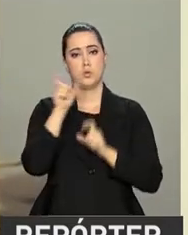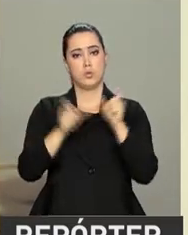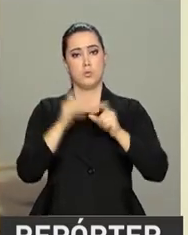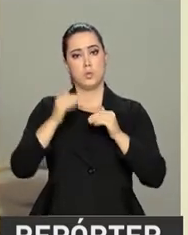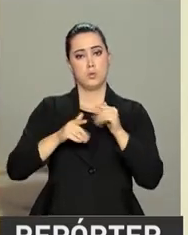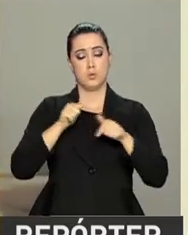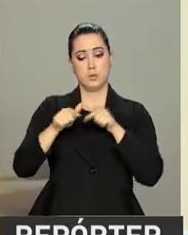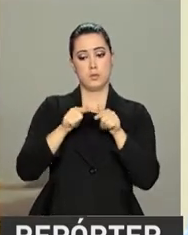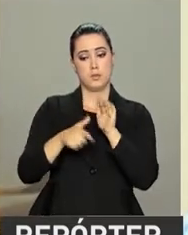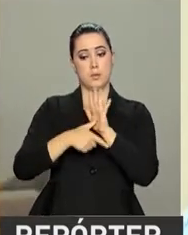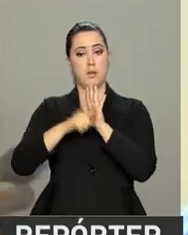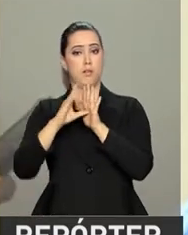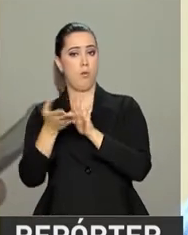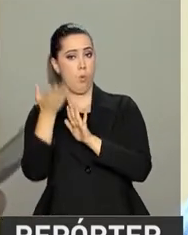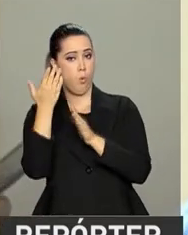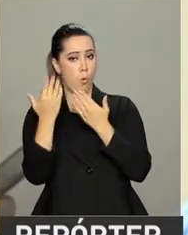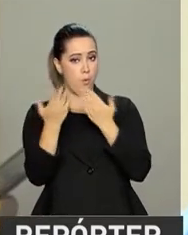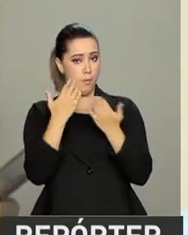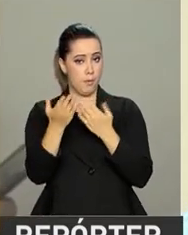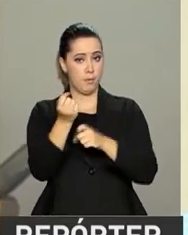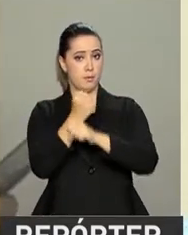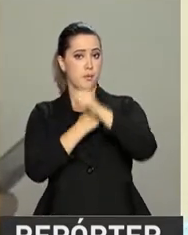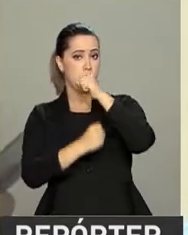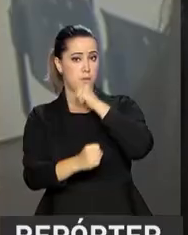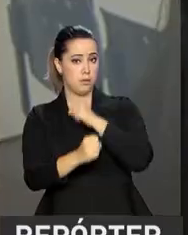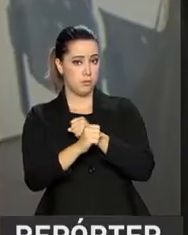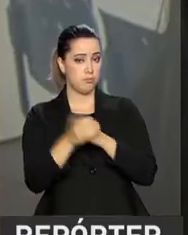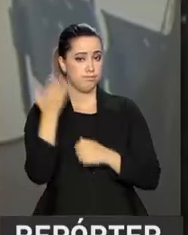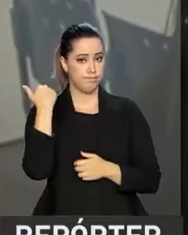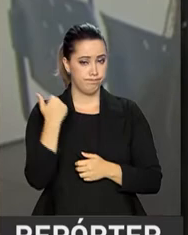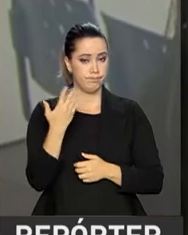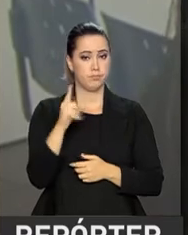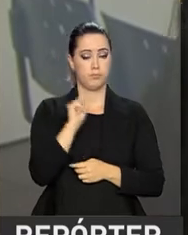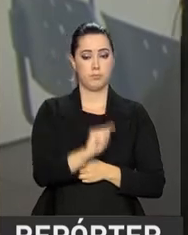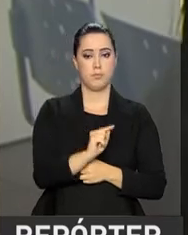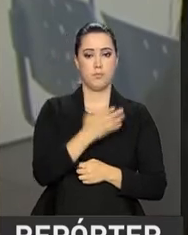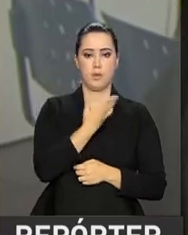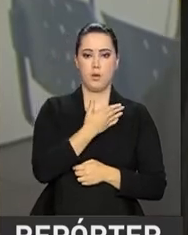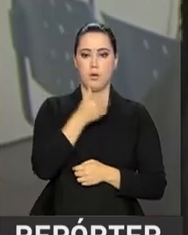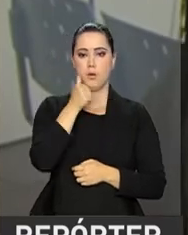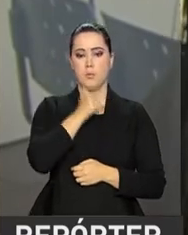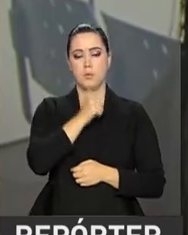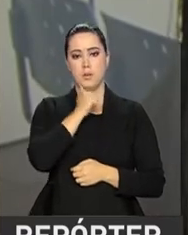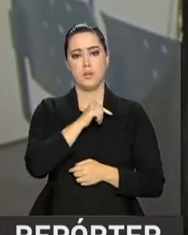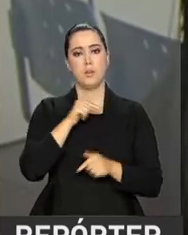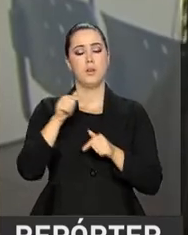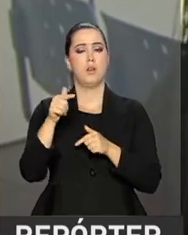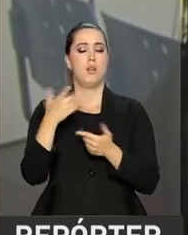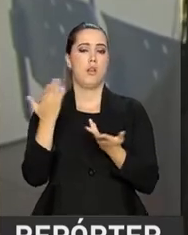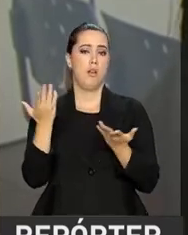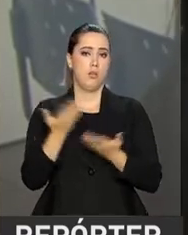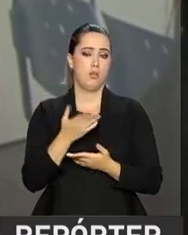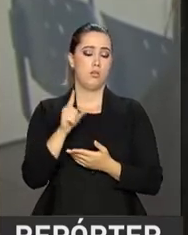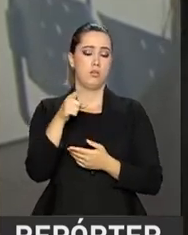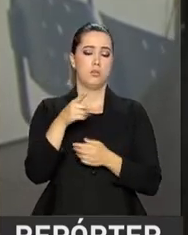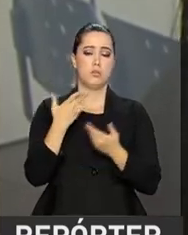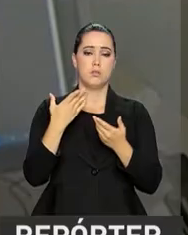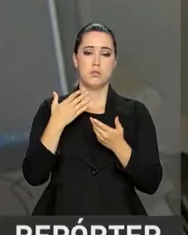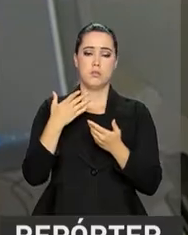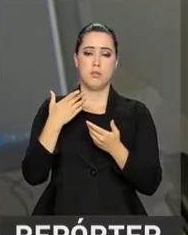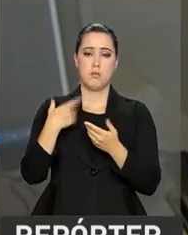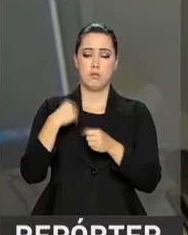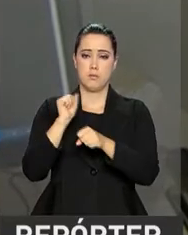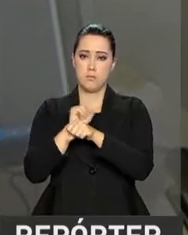ocupadas do que tínhamos em 2015 e 16 regina que parou de trabalhar há um ano para se dedicar a um curso de estética